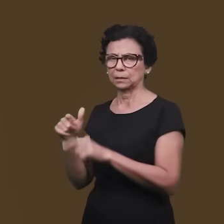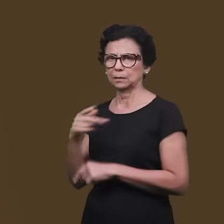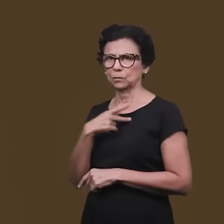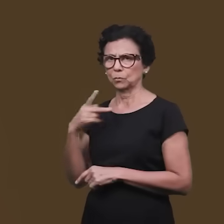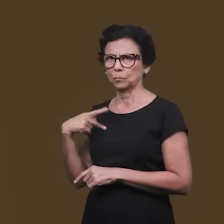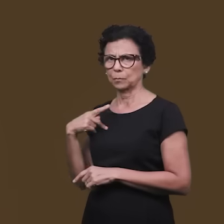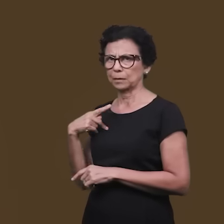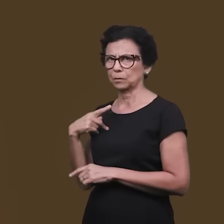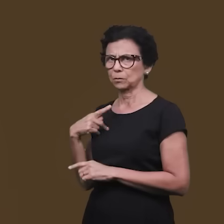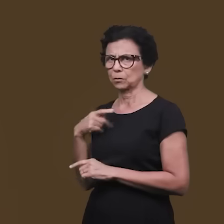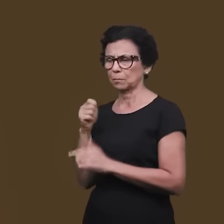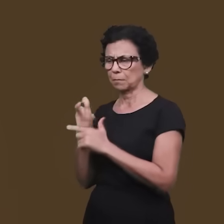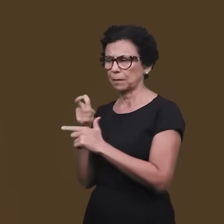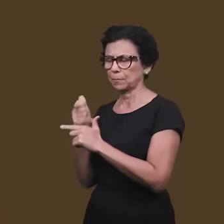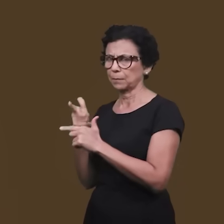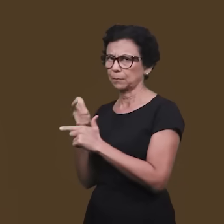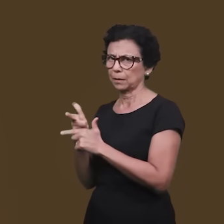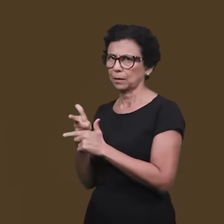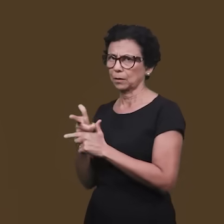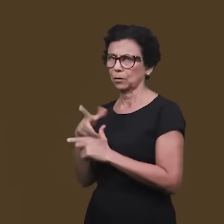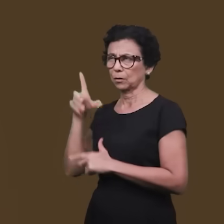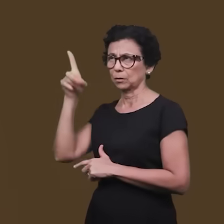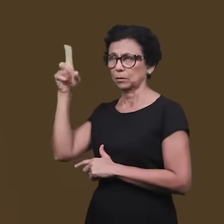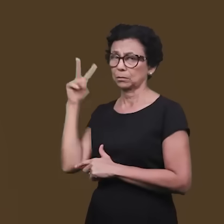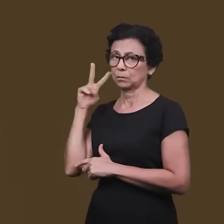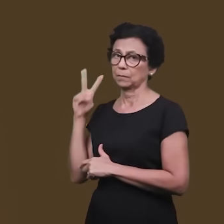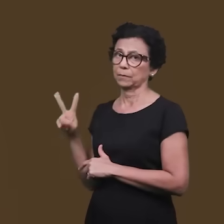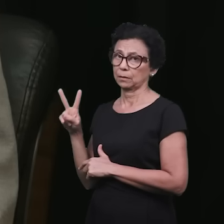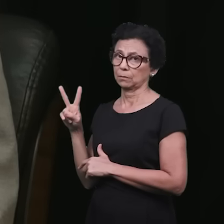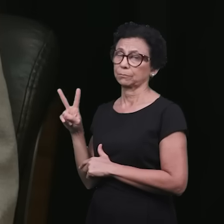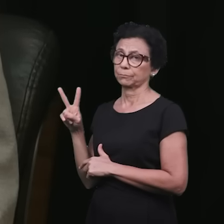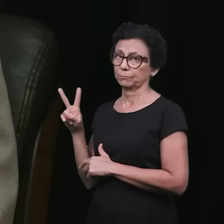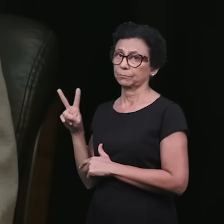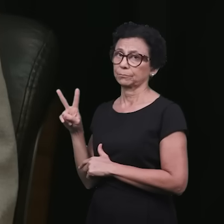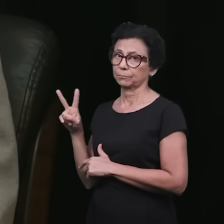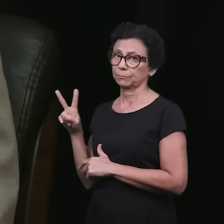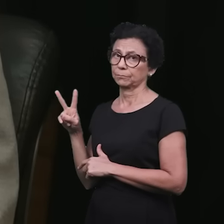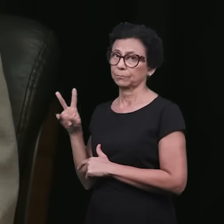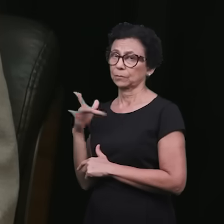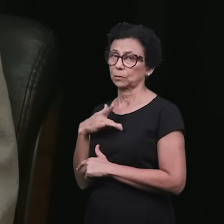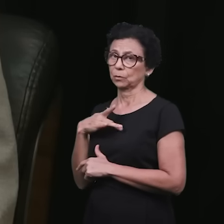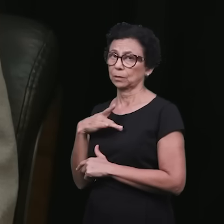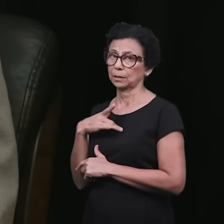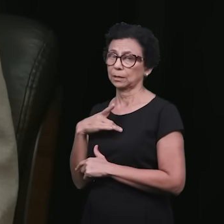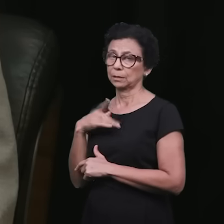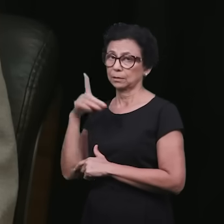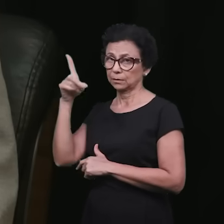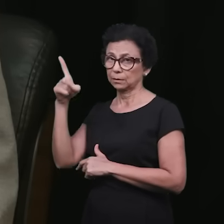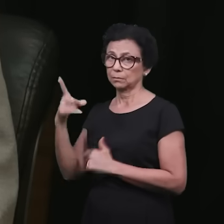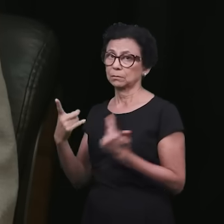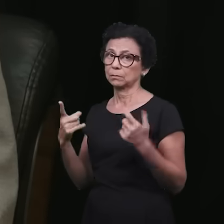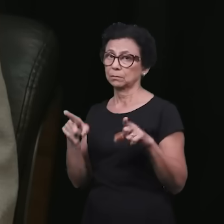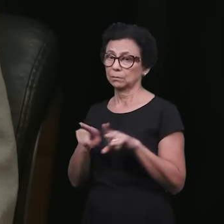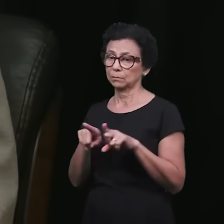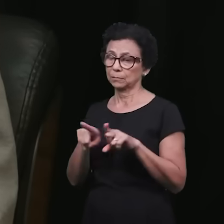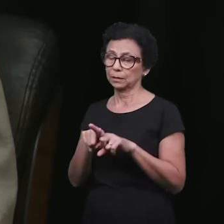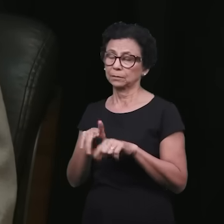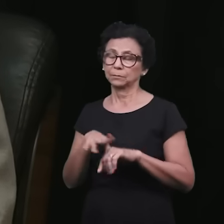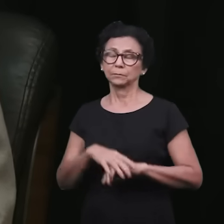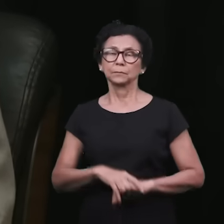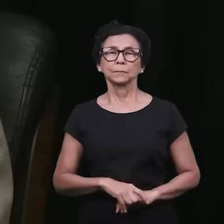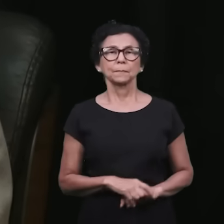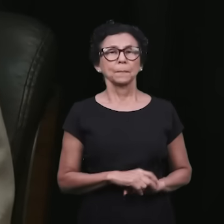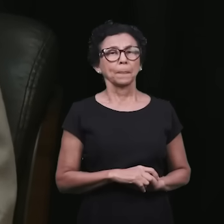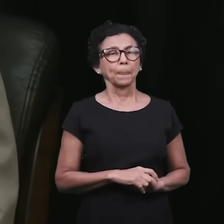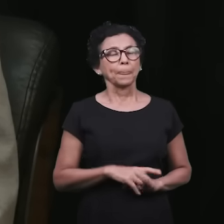para com a ovelha? Isso aí, porque veja bem, a palavra fala que não é por força nem por violência, mas pelo